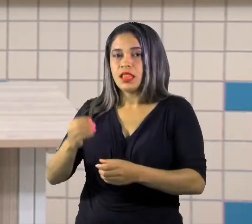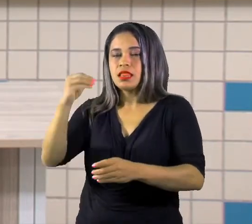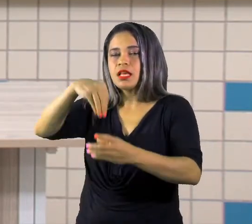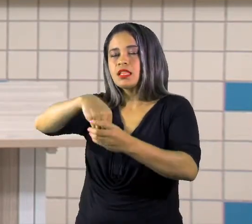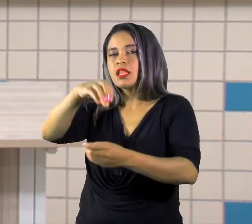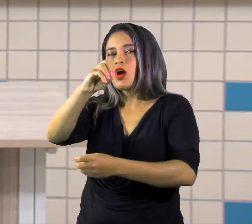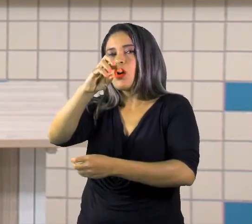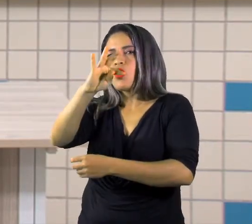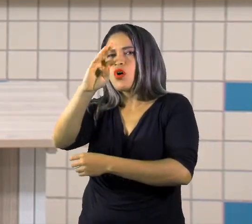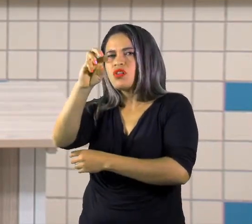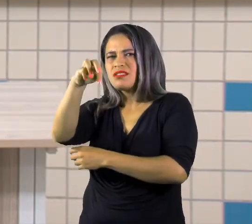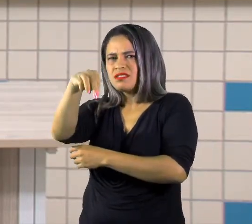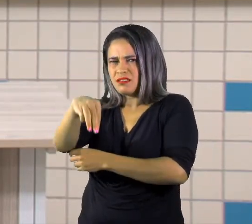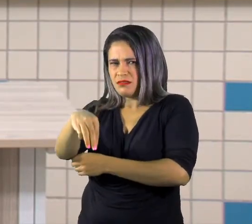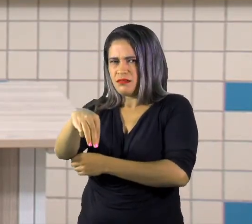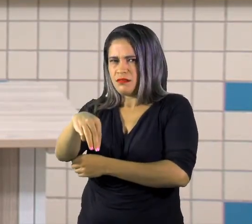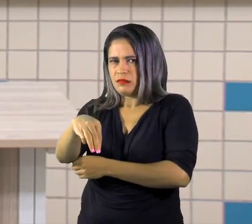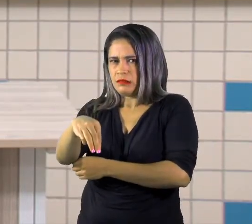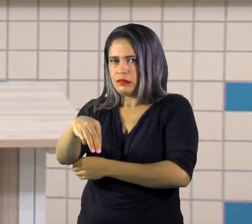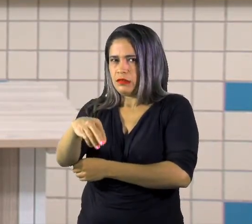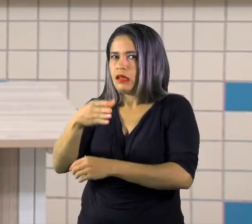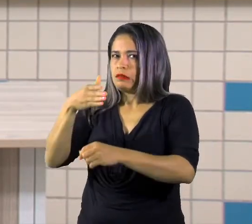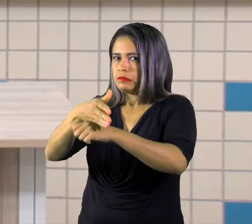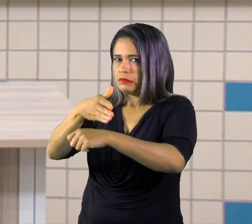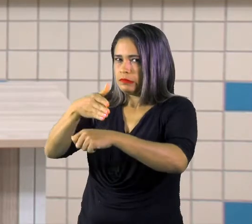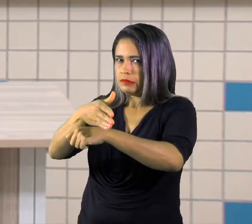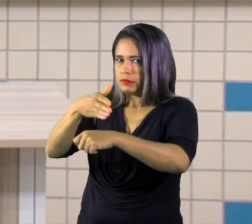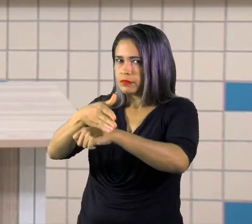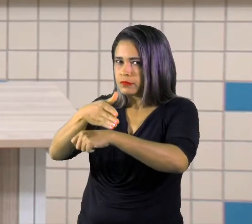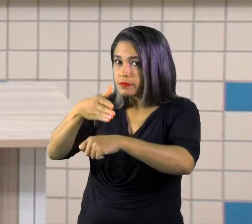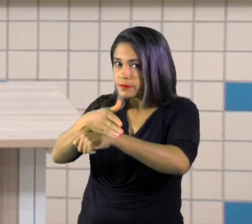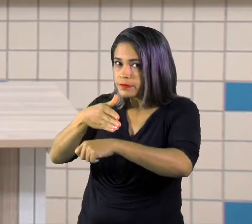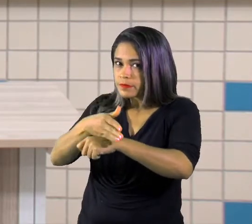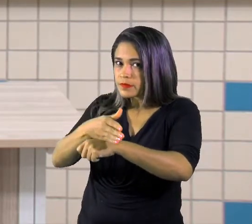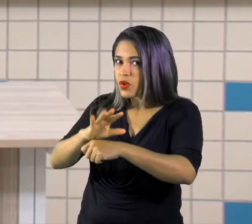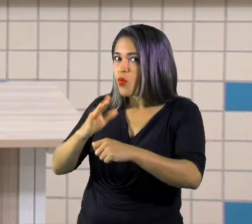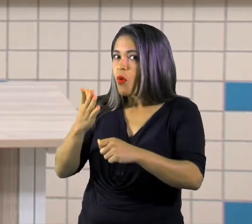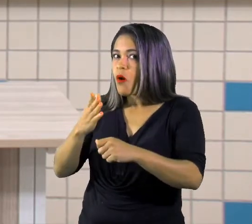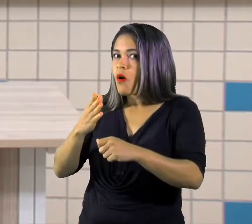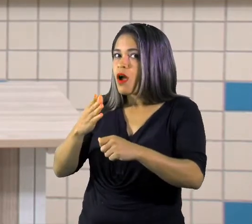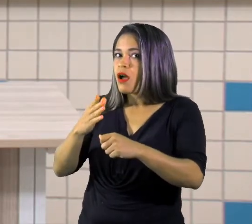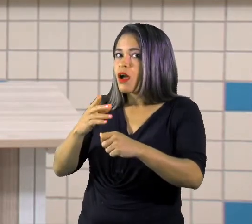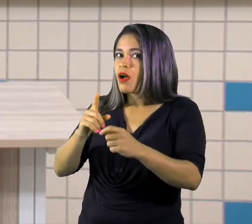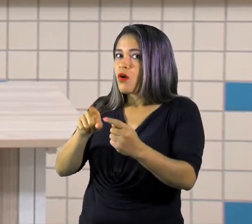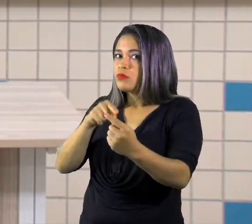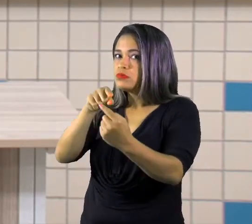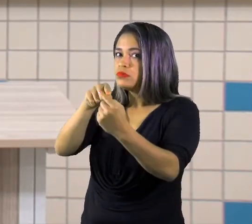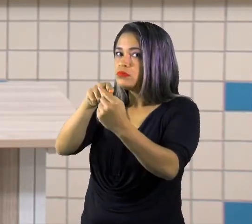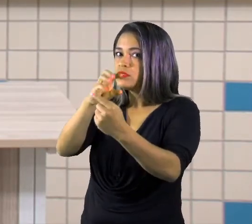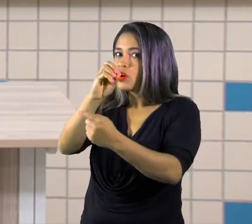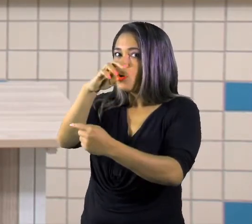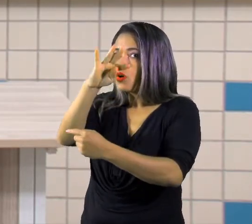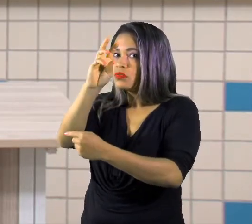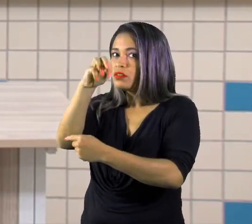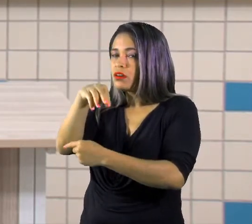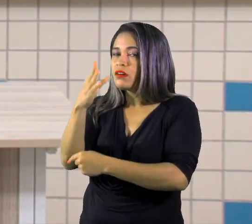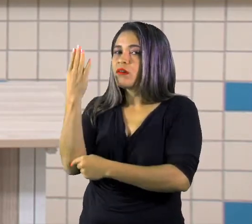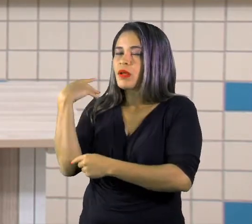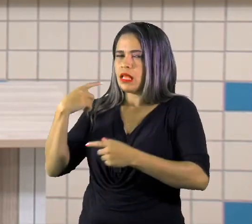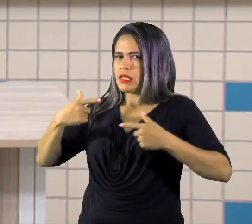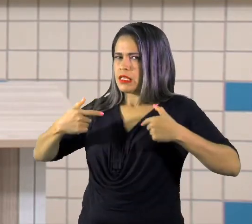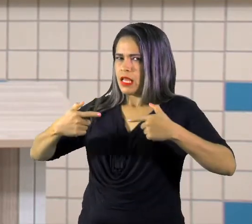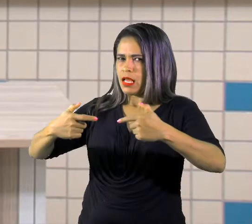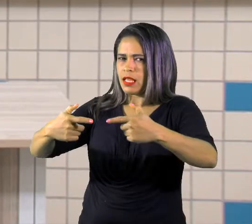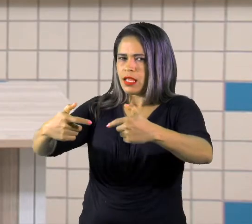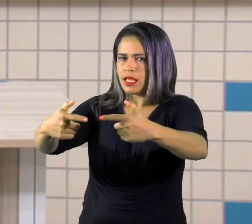E essa participação ela é muito importante. Lembra qual foi a função da OTAN? A OTAN, durante o período da Guerra Fria,